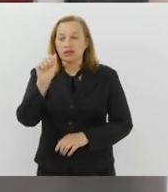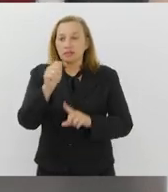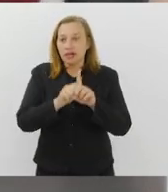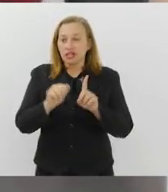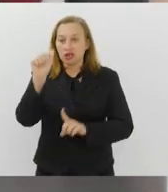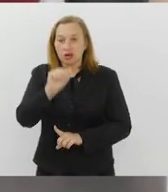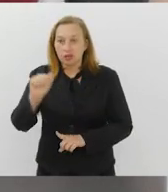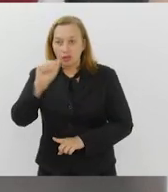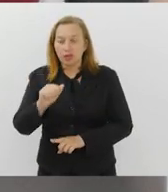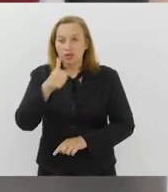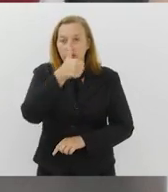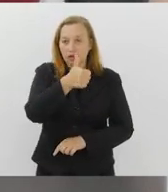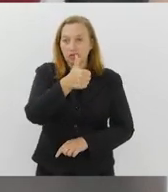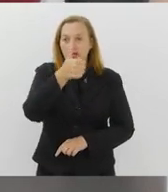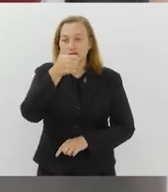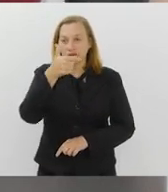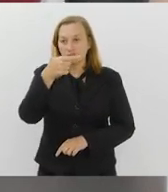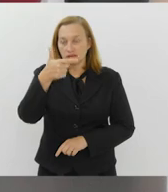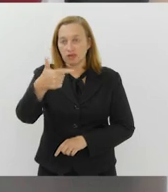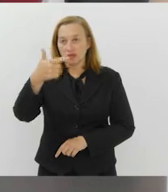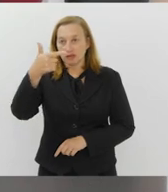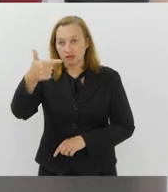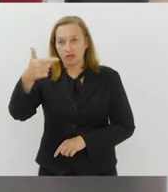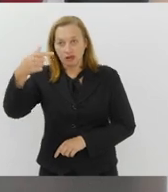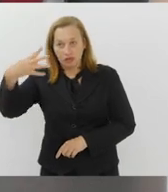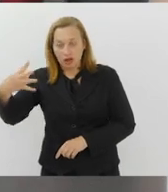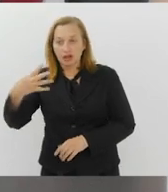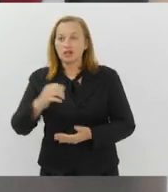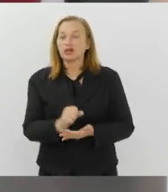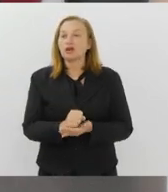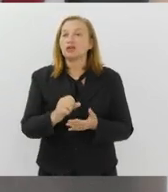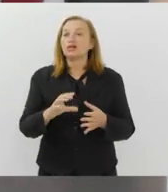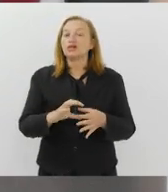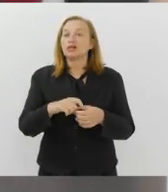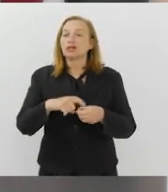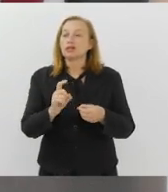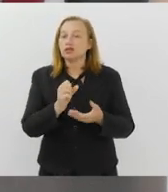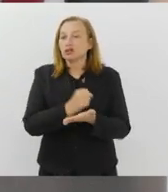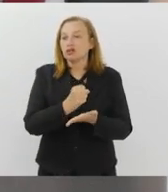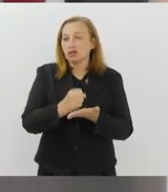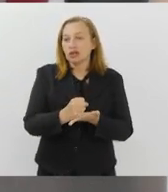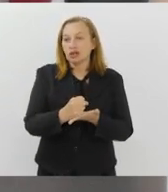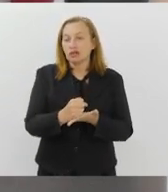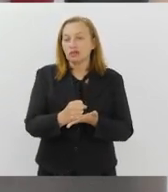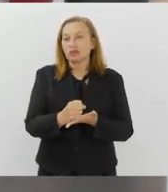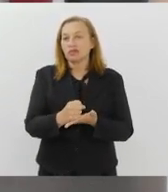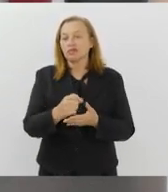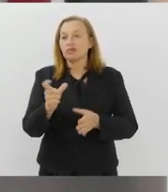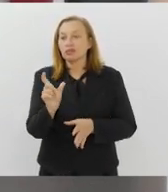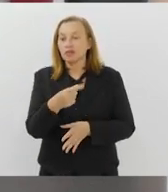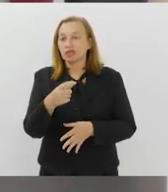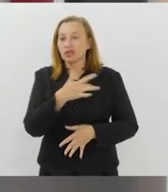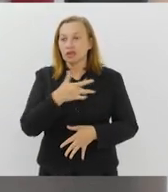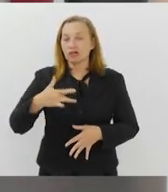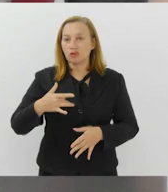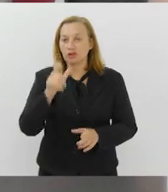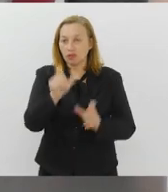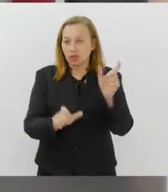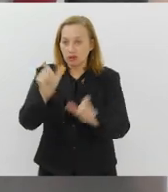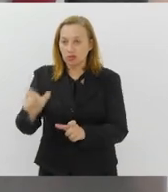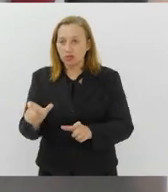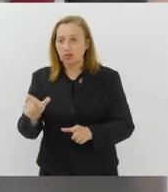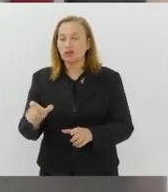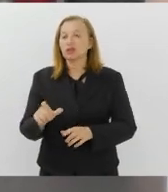de Inquérito destinada a apurar o descumprimento dos contratos de planos de saúde com as pessoas com deficiência, instituída pela Resolução